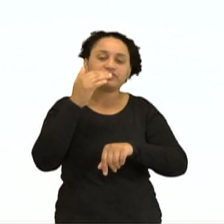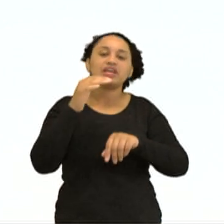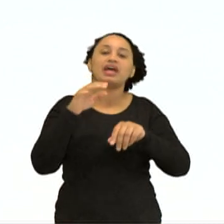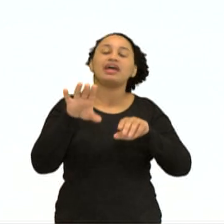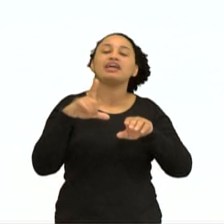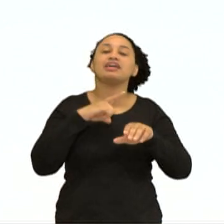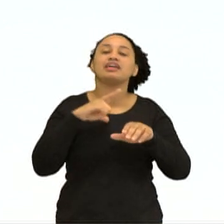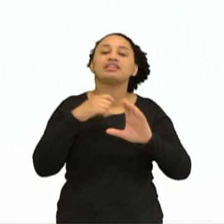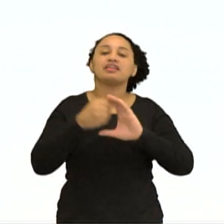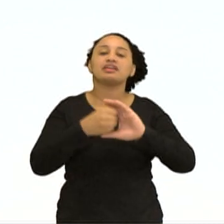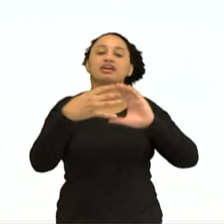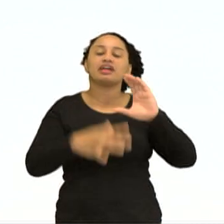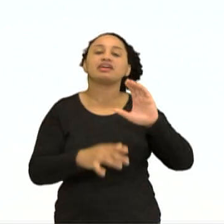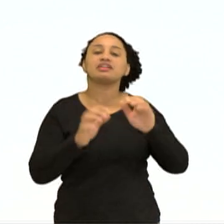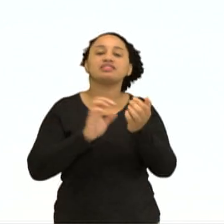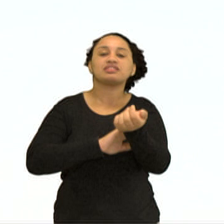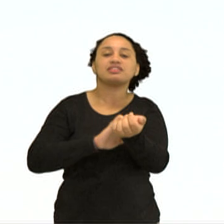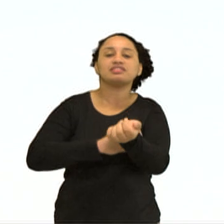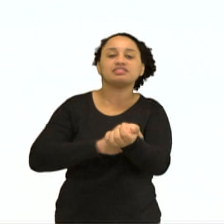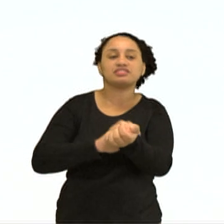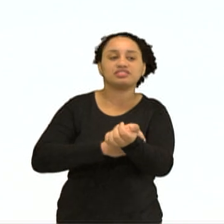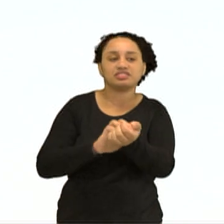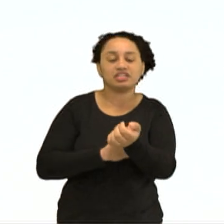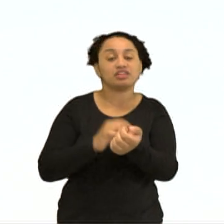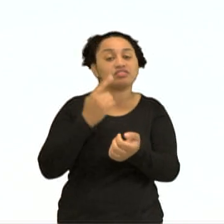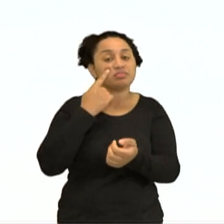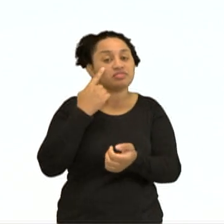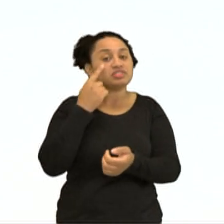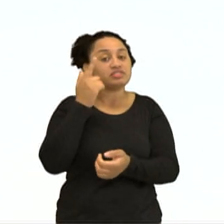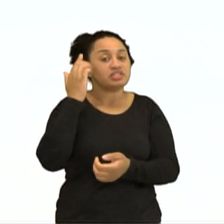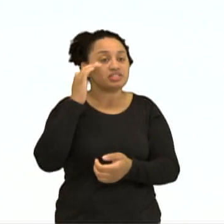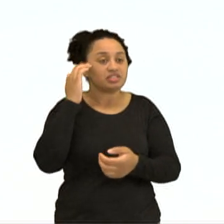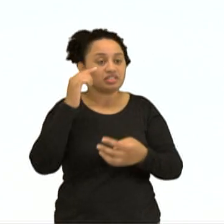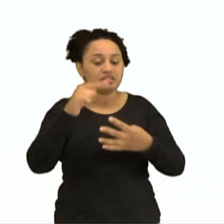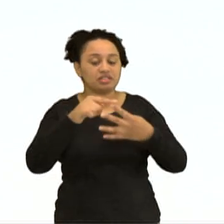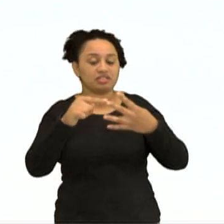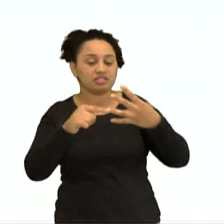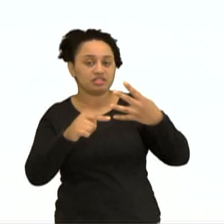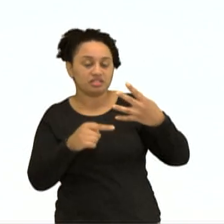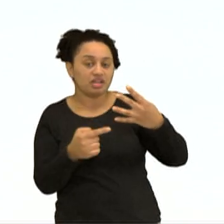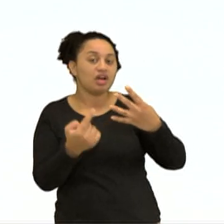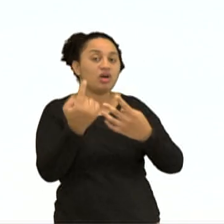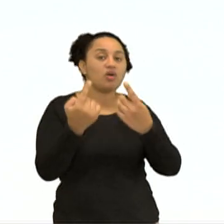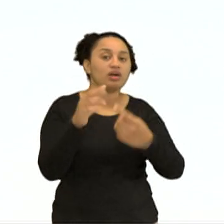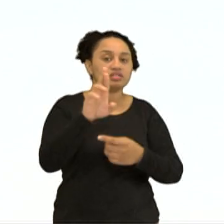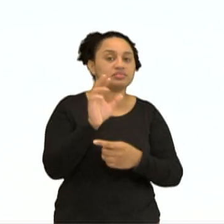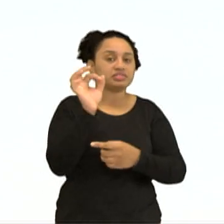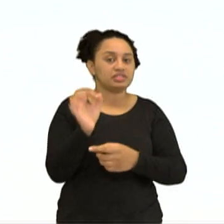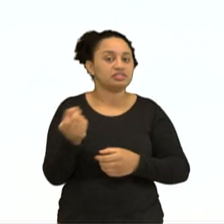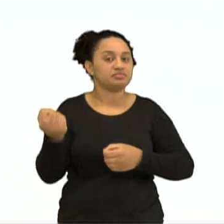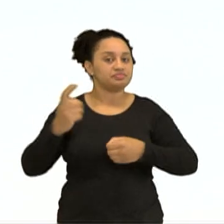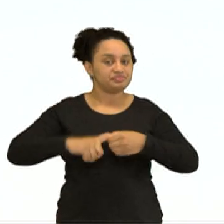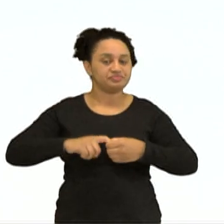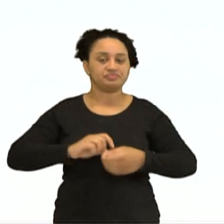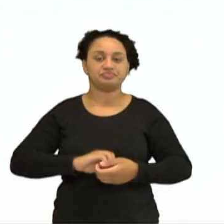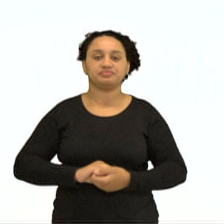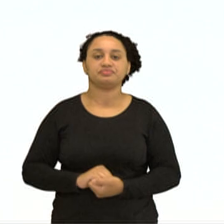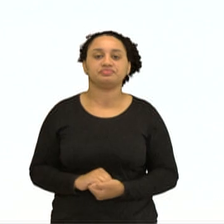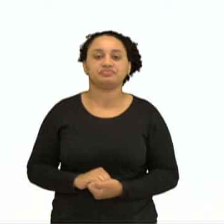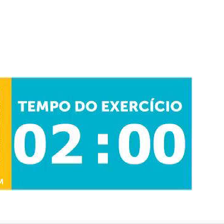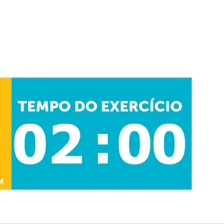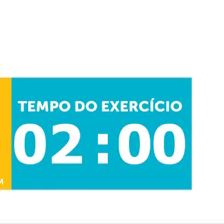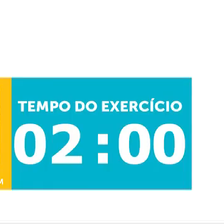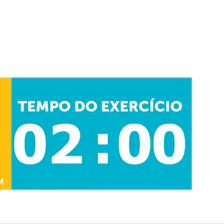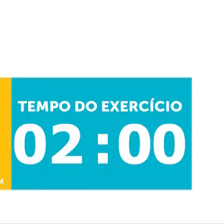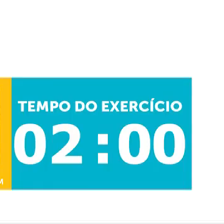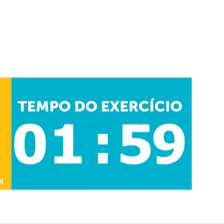tem caráter alergênico. Vamos ver se vocês entenderam. Tem 4 alternativas aí, eu já volto.